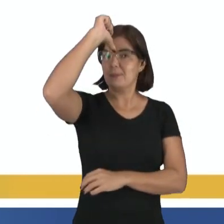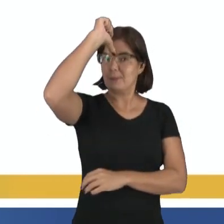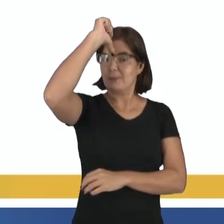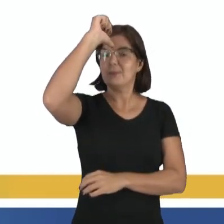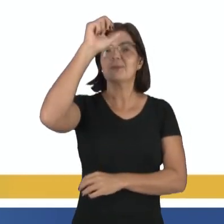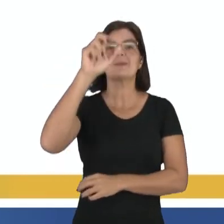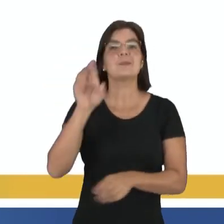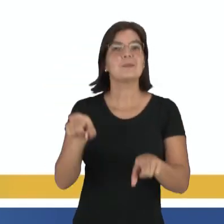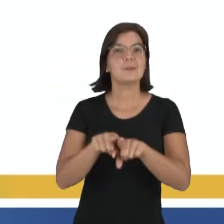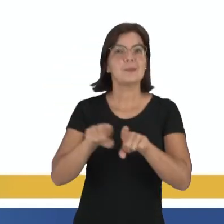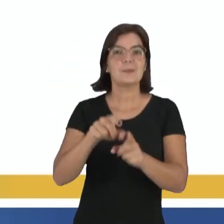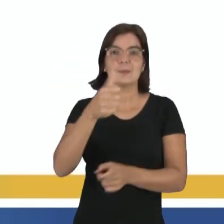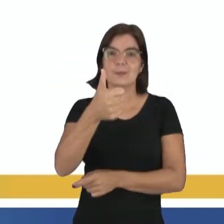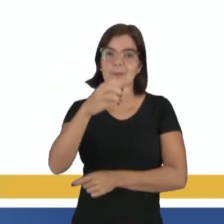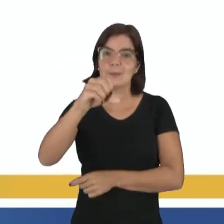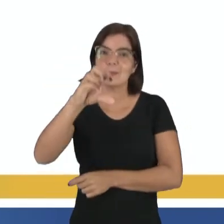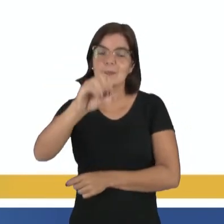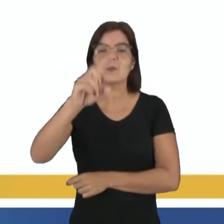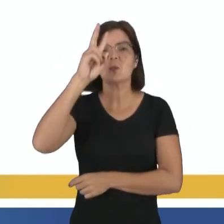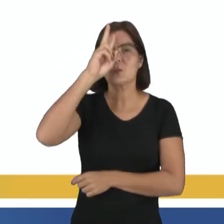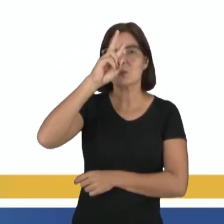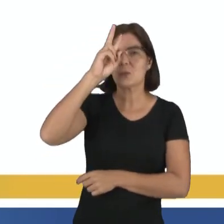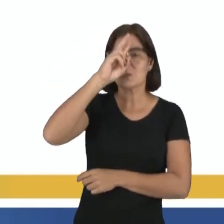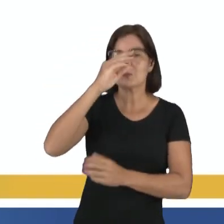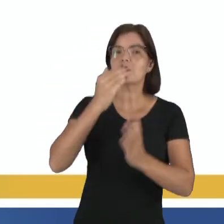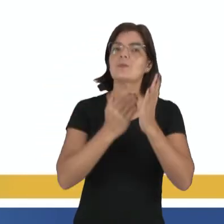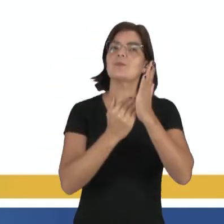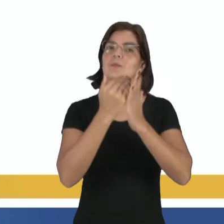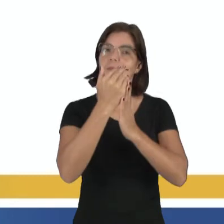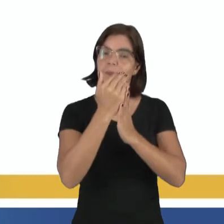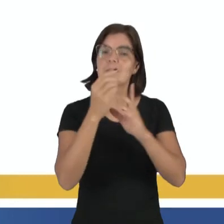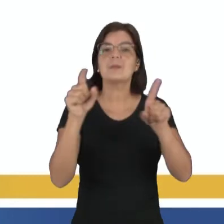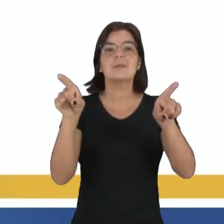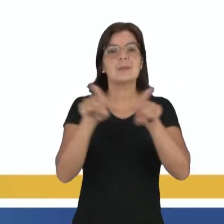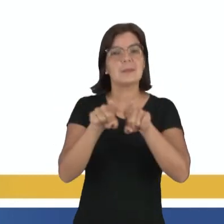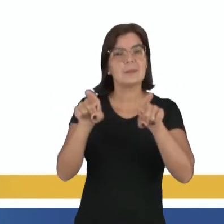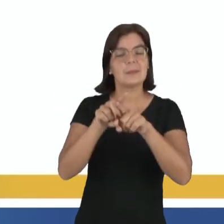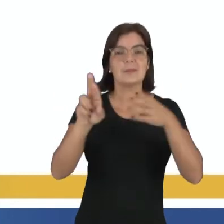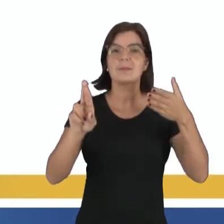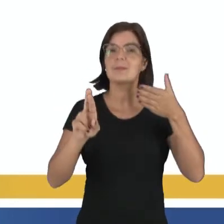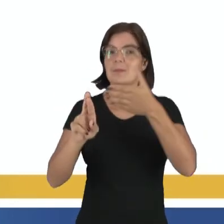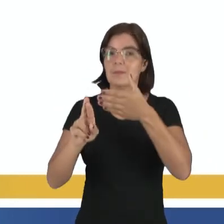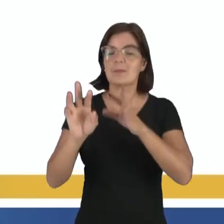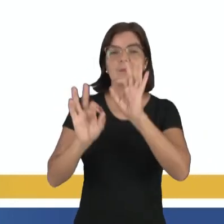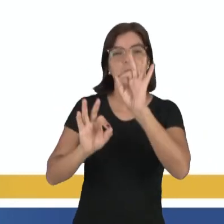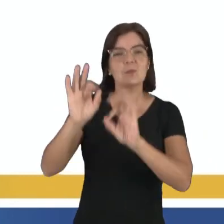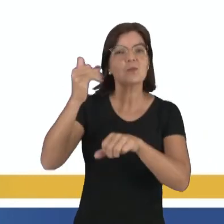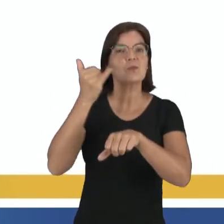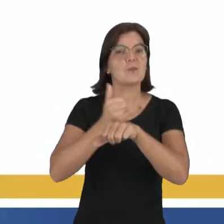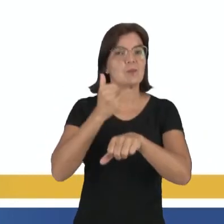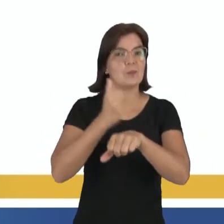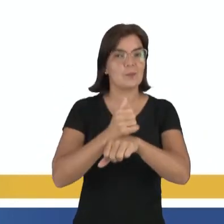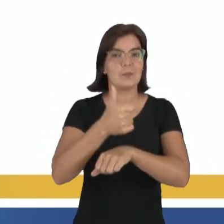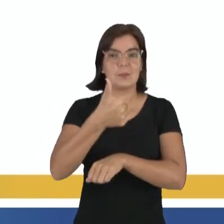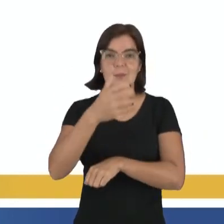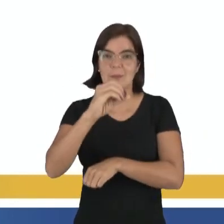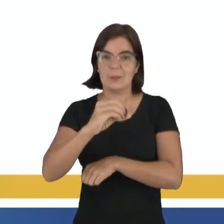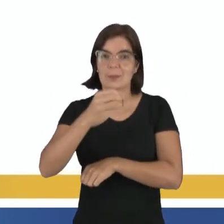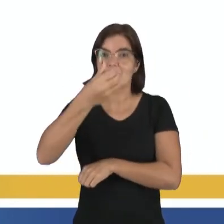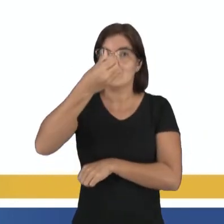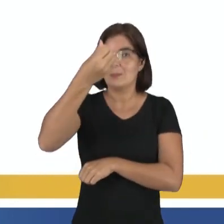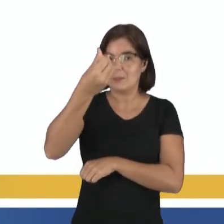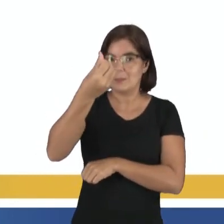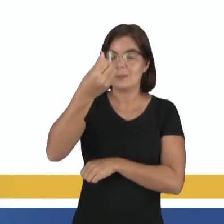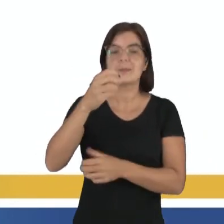os 5, com 190. Lembrando que esses índices em tonelada refere-se a uma produção de ferro em 10 elevada à